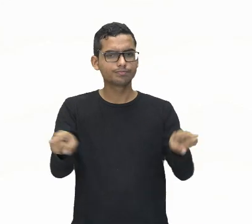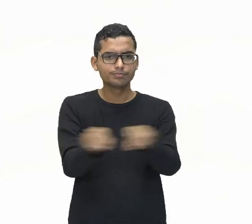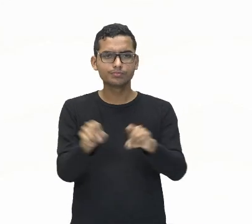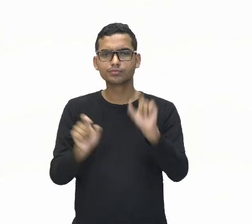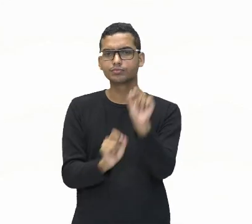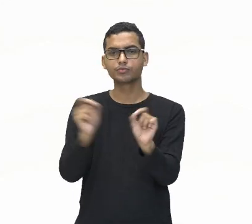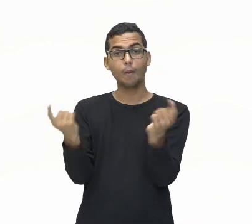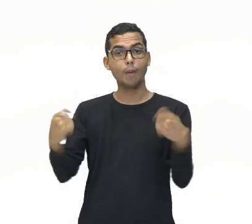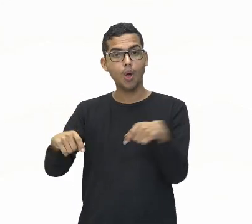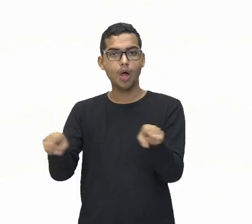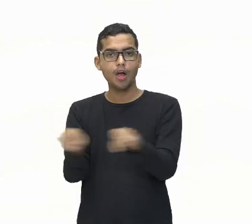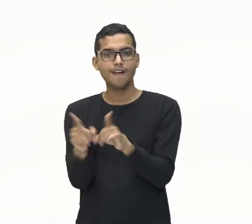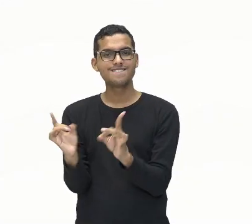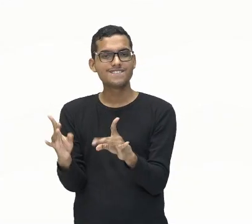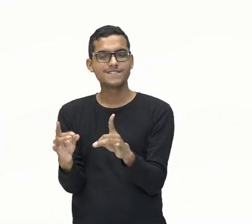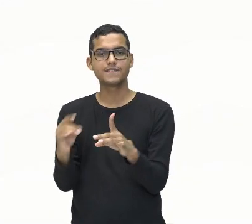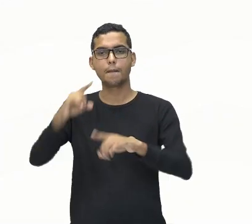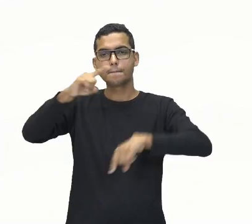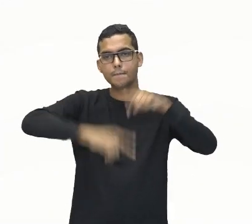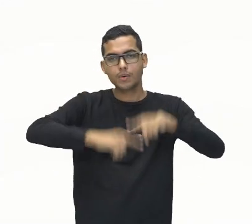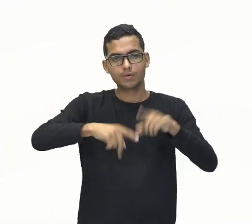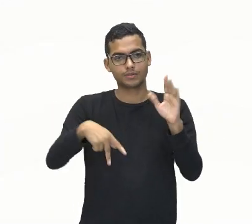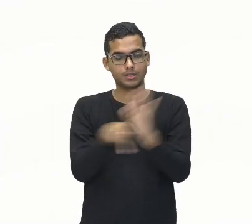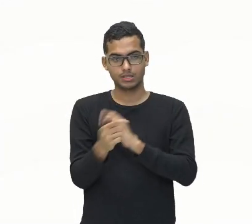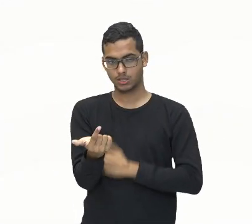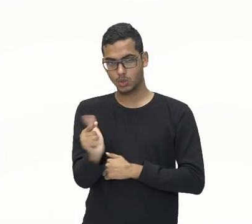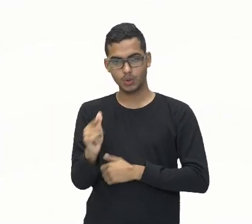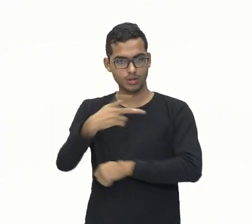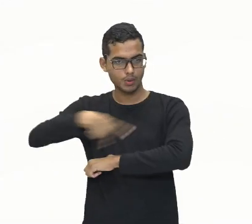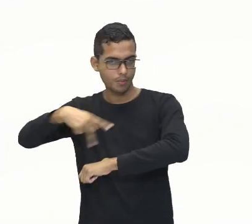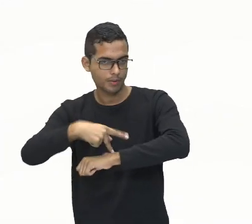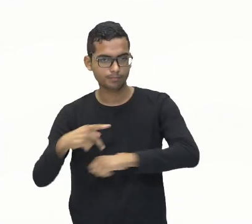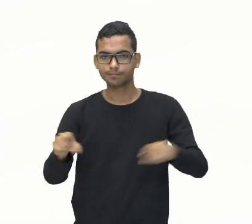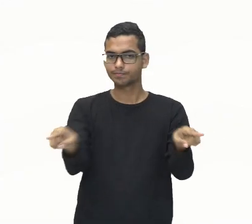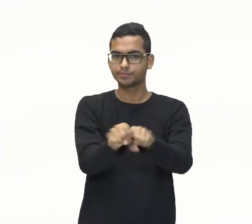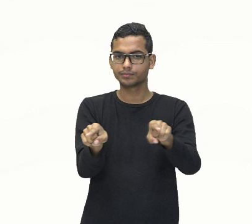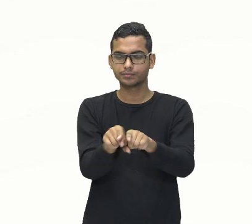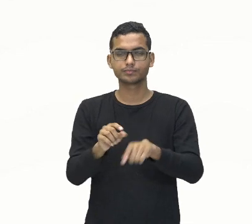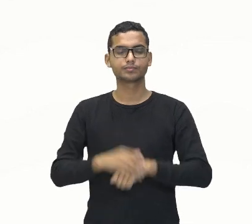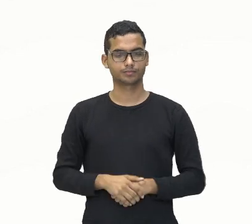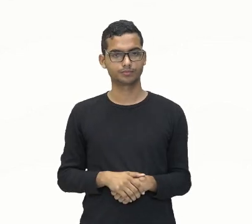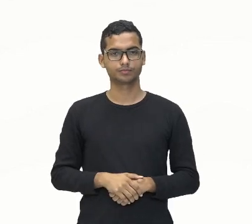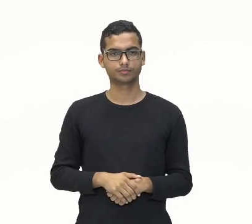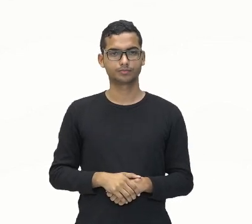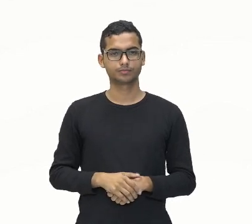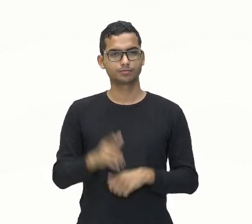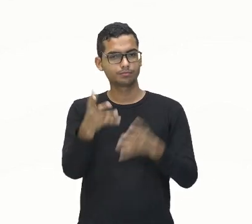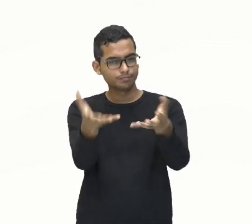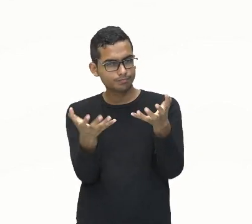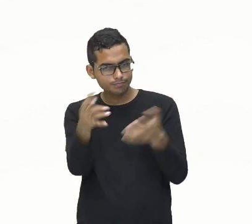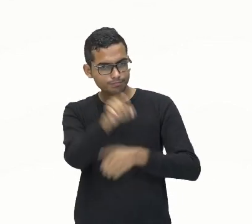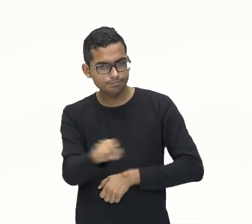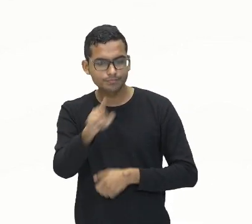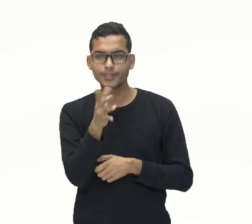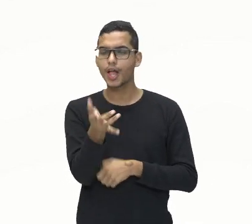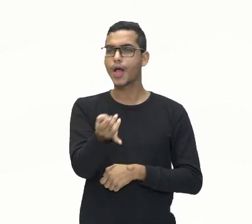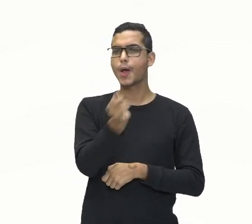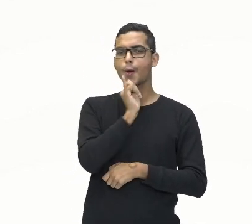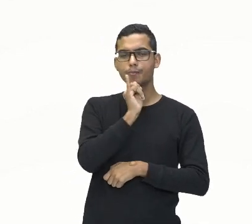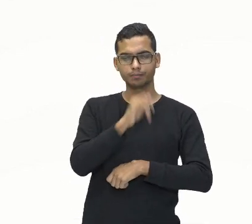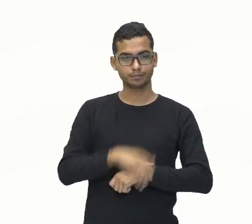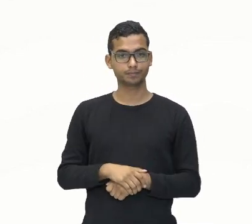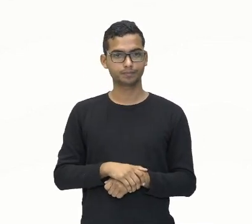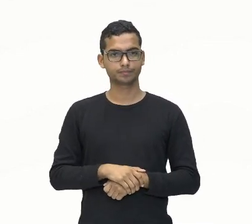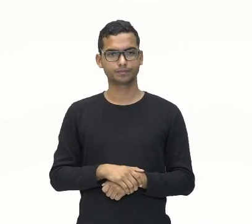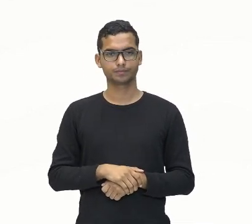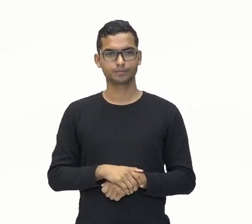a possibilidade de importar produtos não existentes no país. Isso quer dizer que se você quiser, por exemplo, ter um